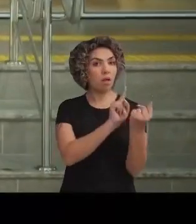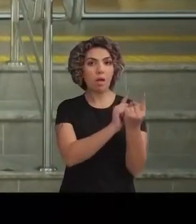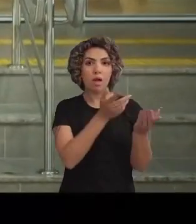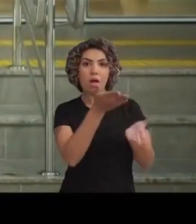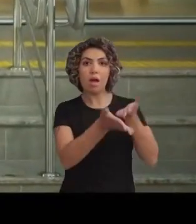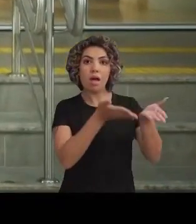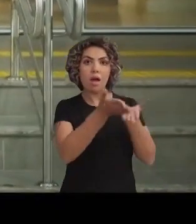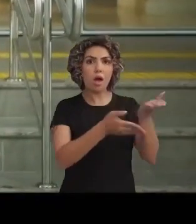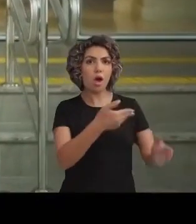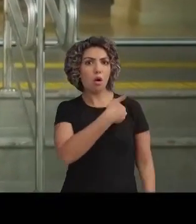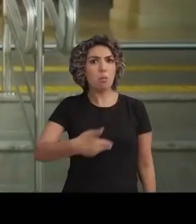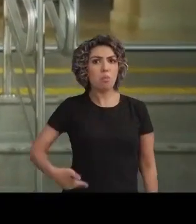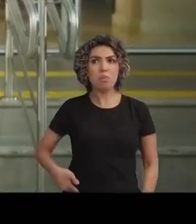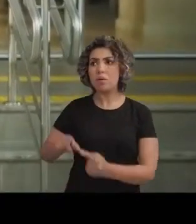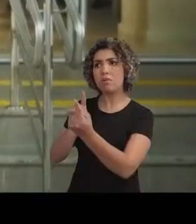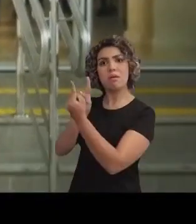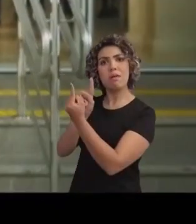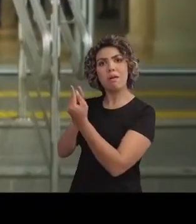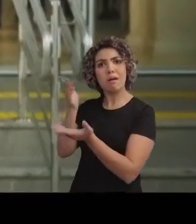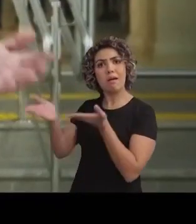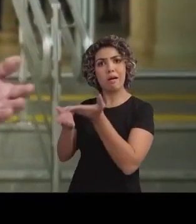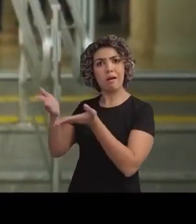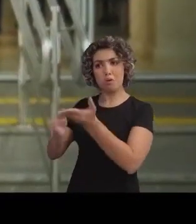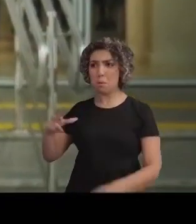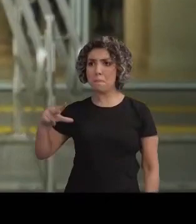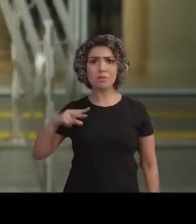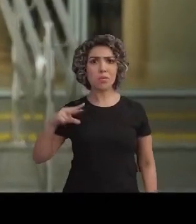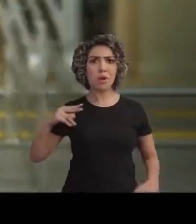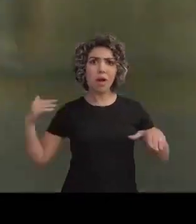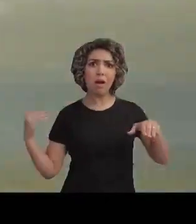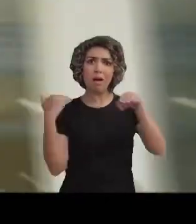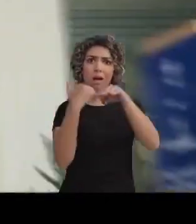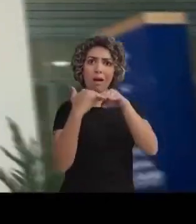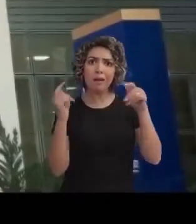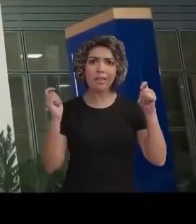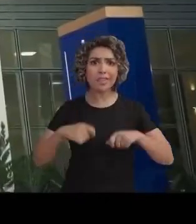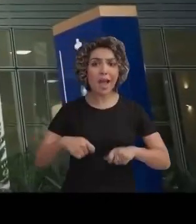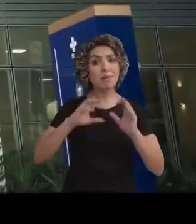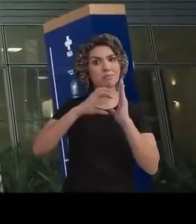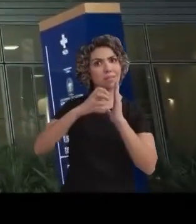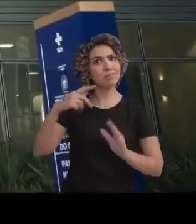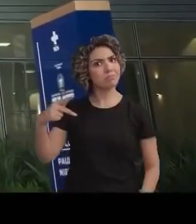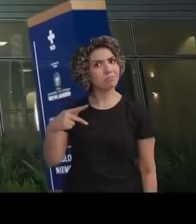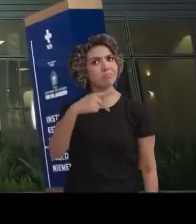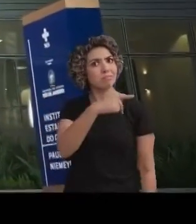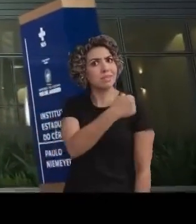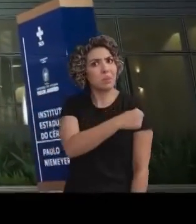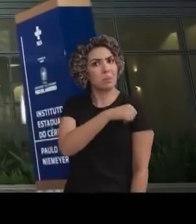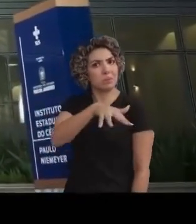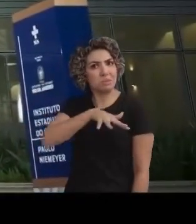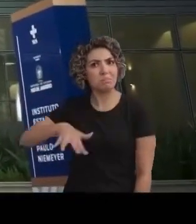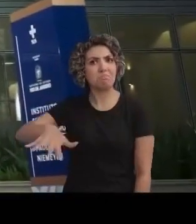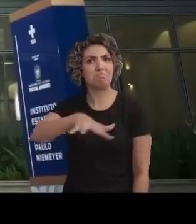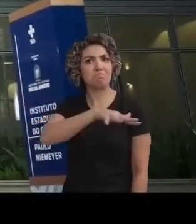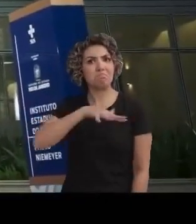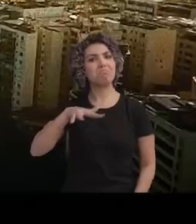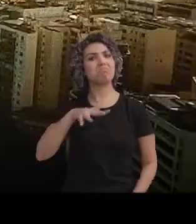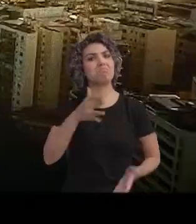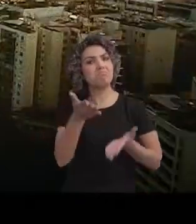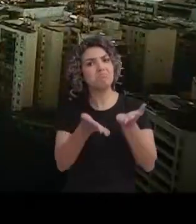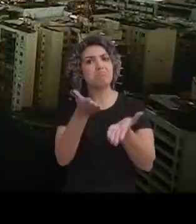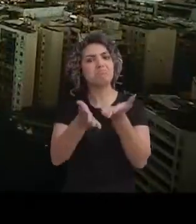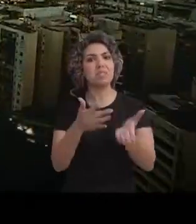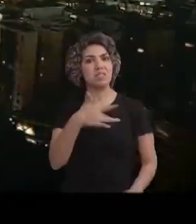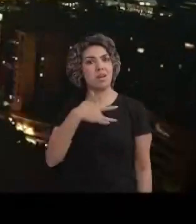O serviço público pode ser tão bom ou até melhor que o particular. É isto que o Progressistas mostra na saúde aqui no